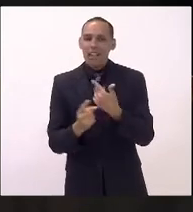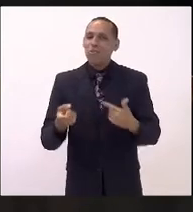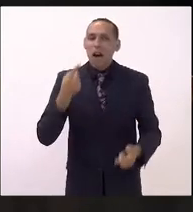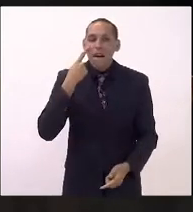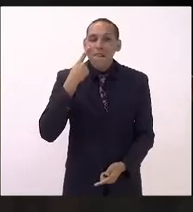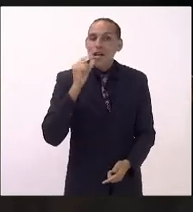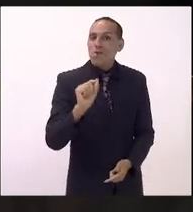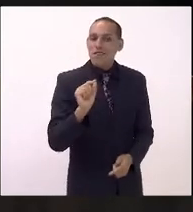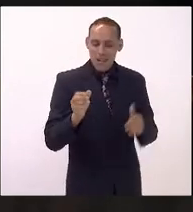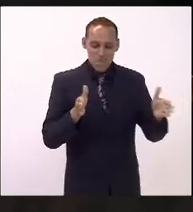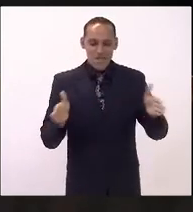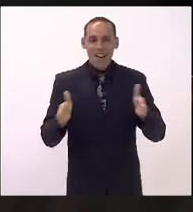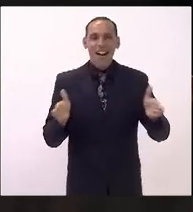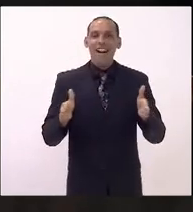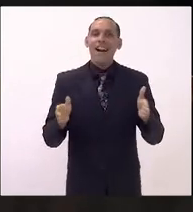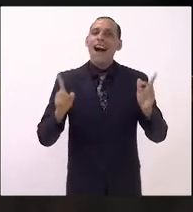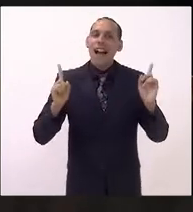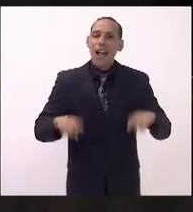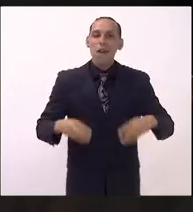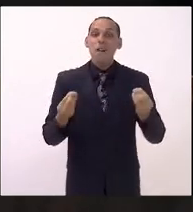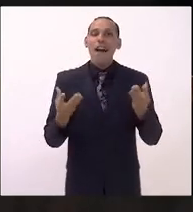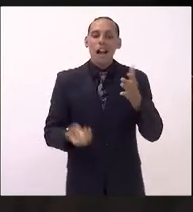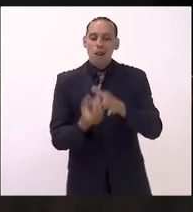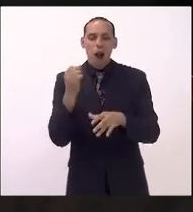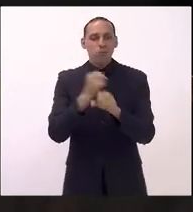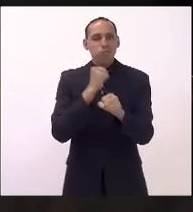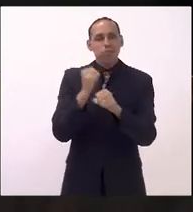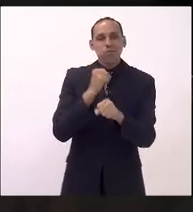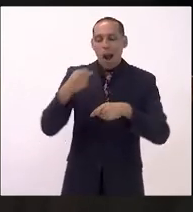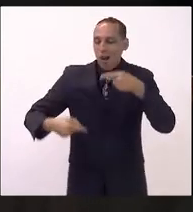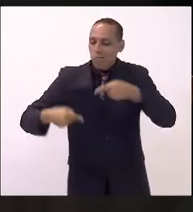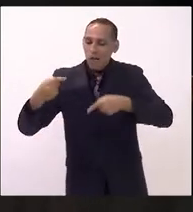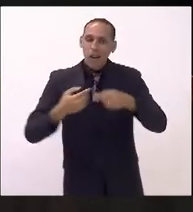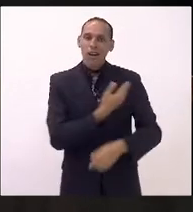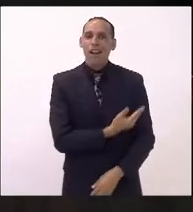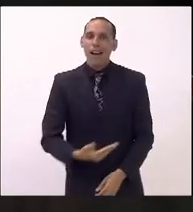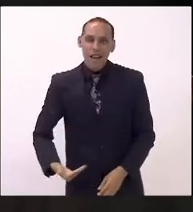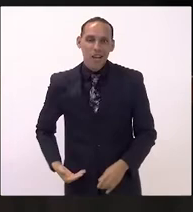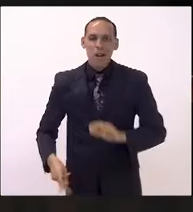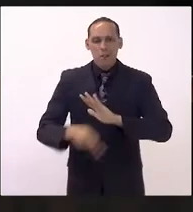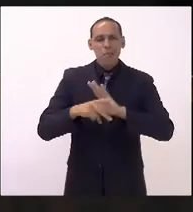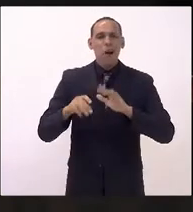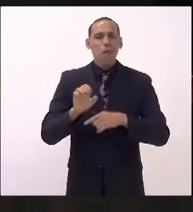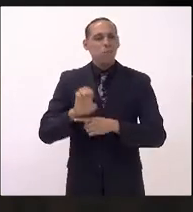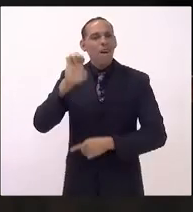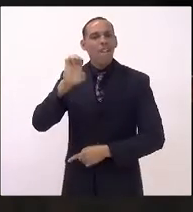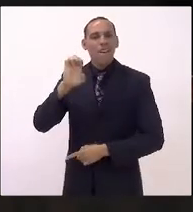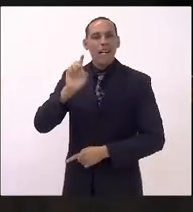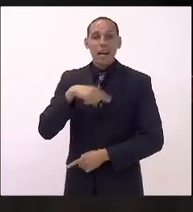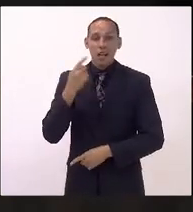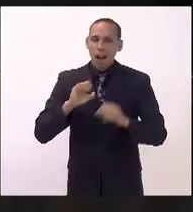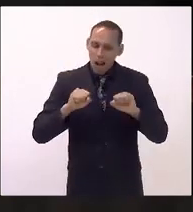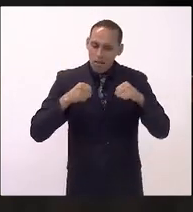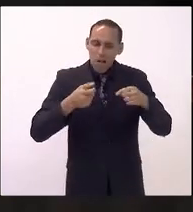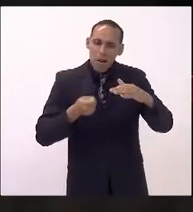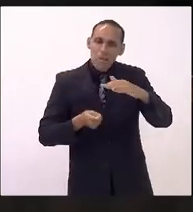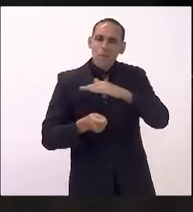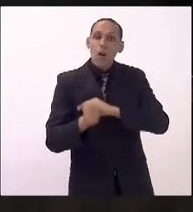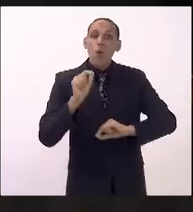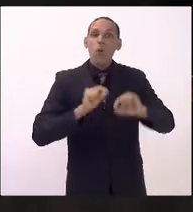nosso mandato está a serviço da construção de políticas públicas do Estado, investimos no